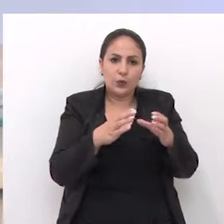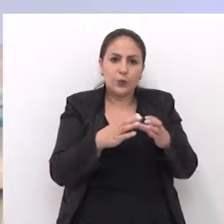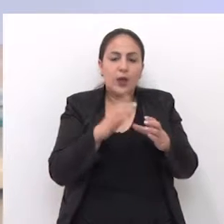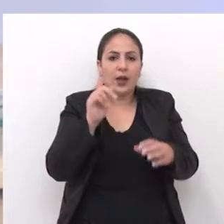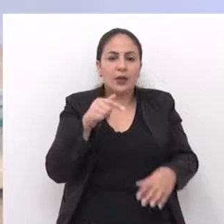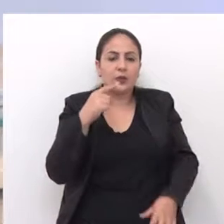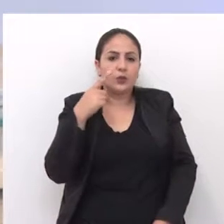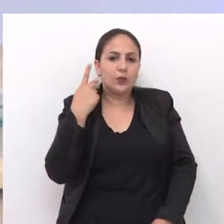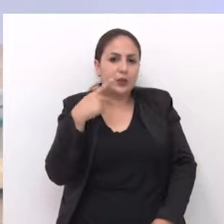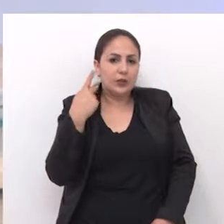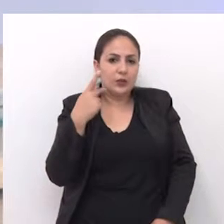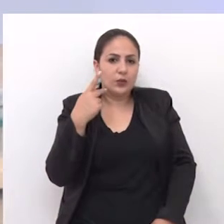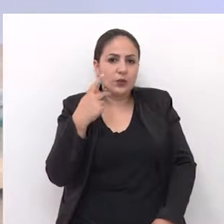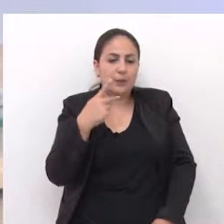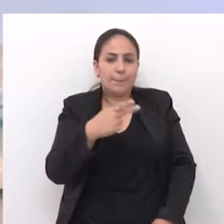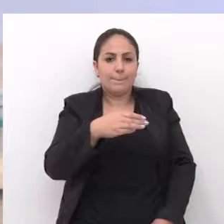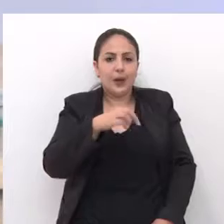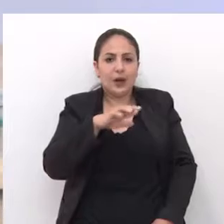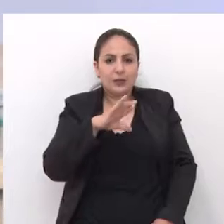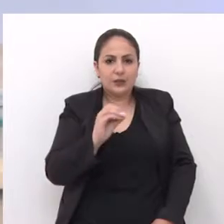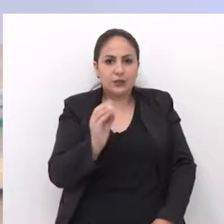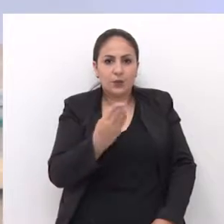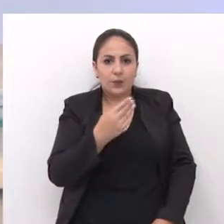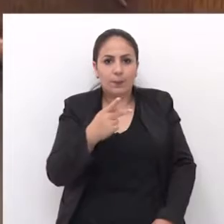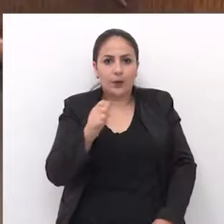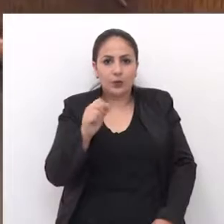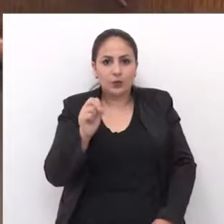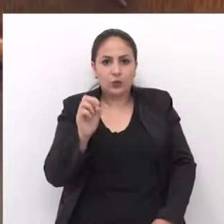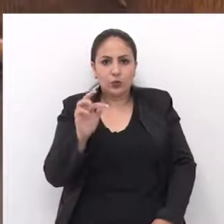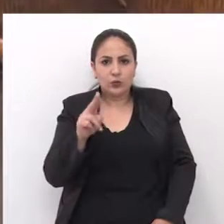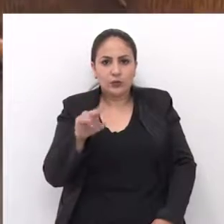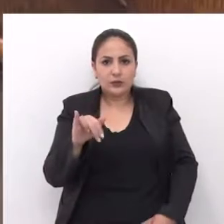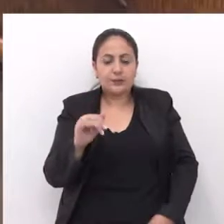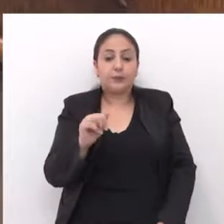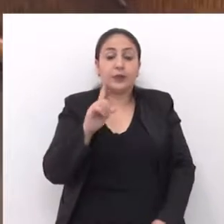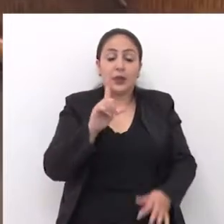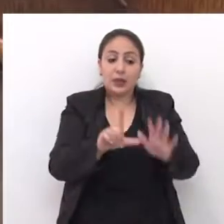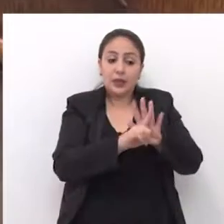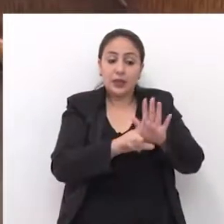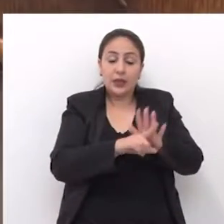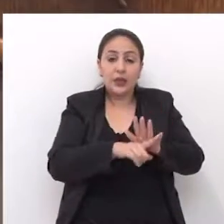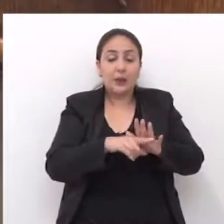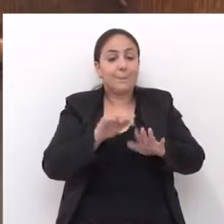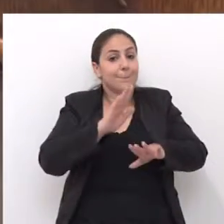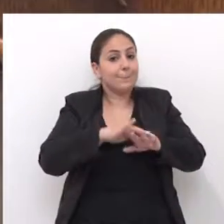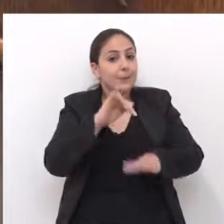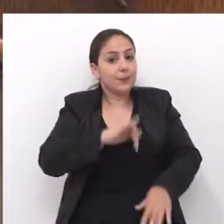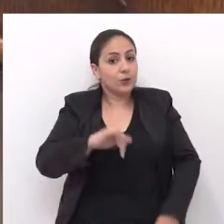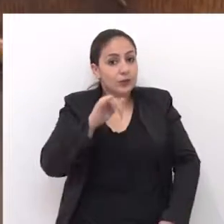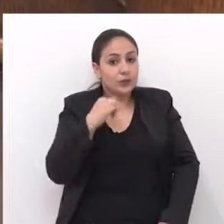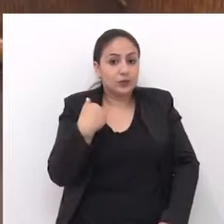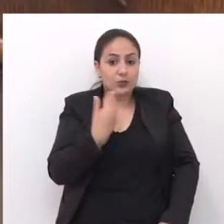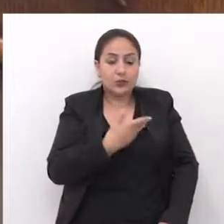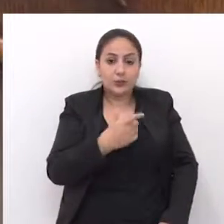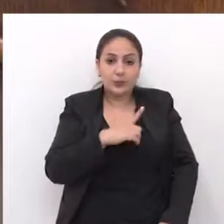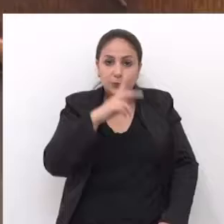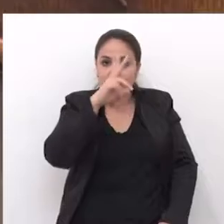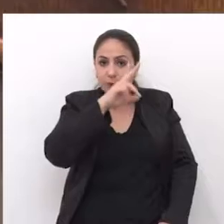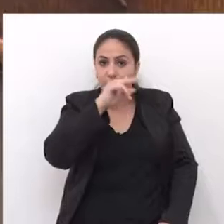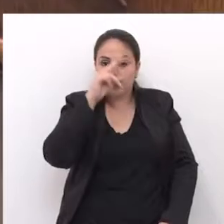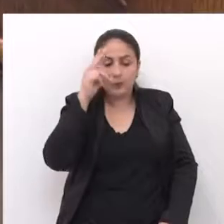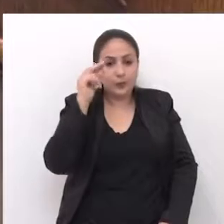presidência do grupo é do pedetista Márcio Patucci. A lei orgânica é a lei mais importante que nós temos aqui no